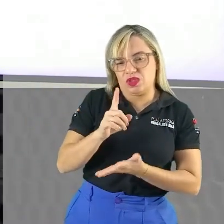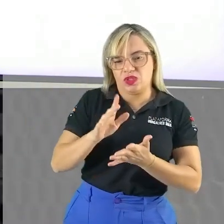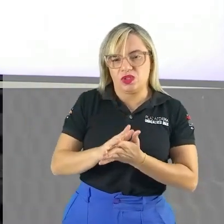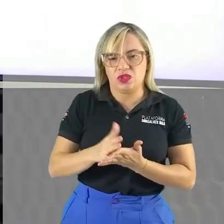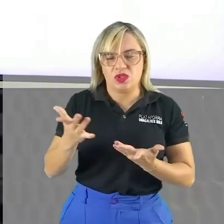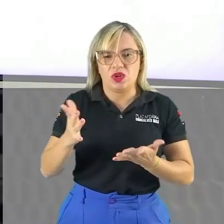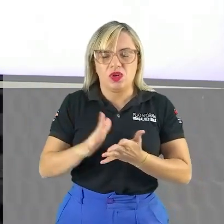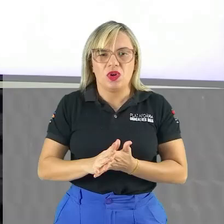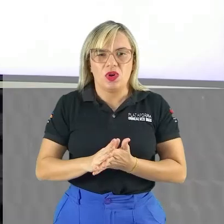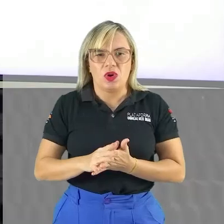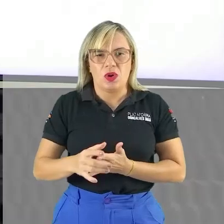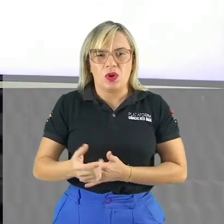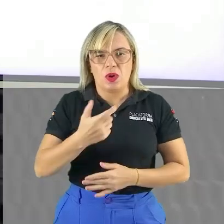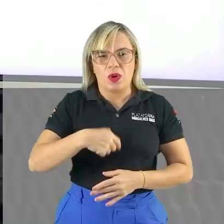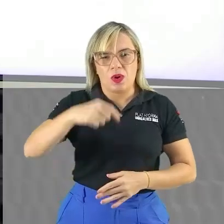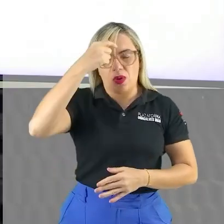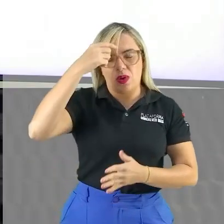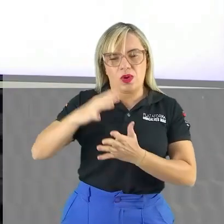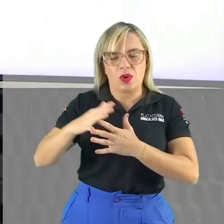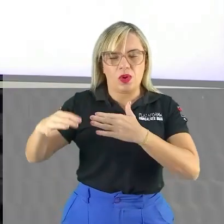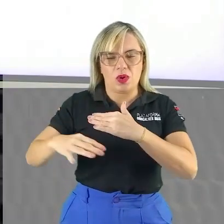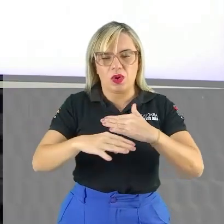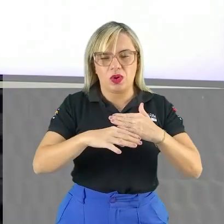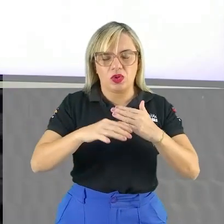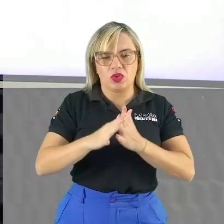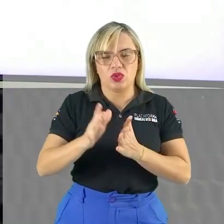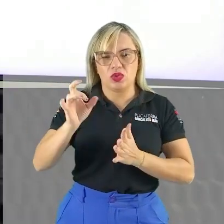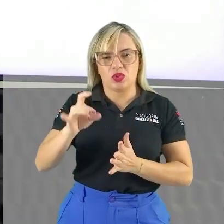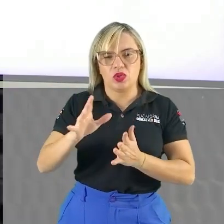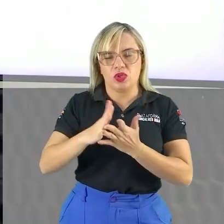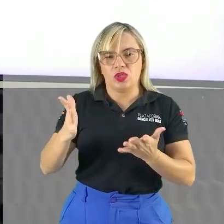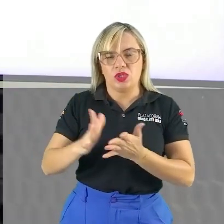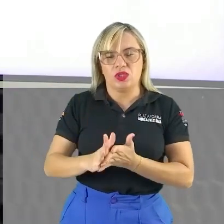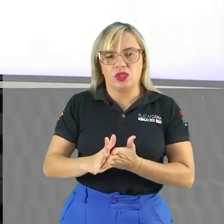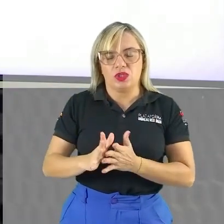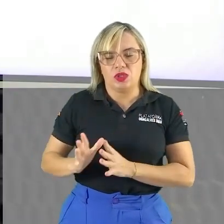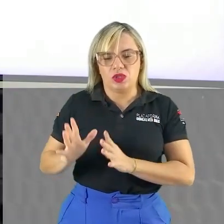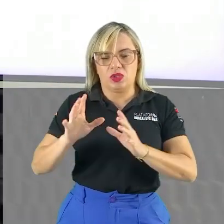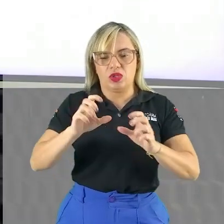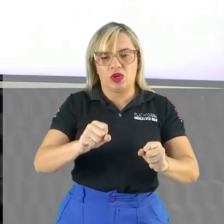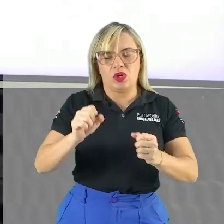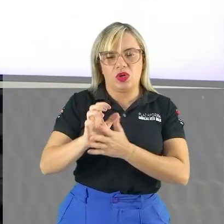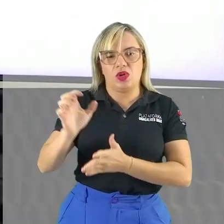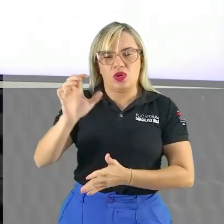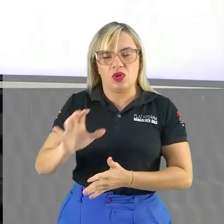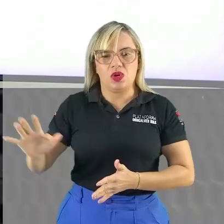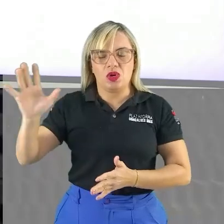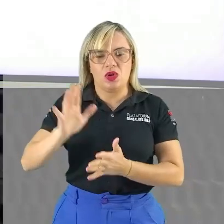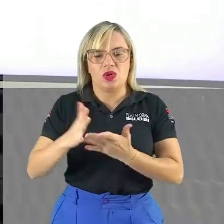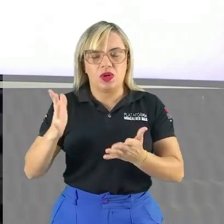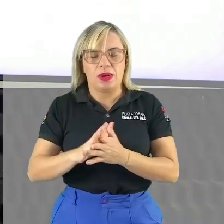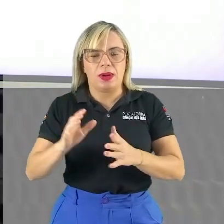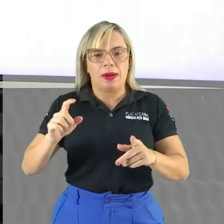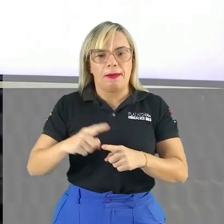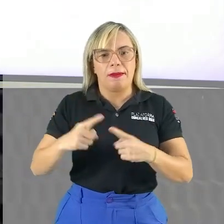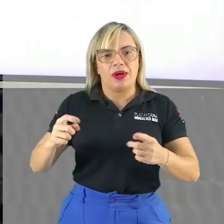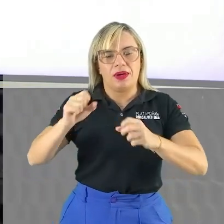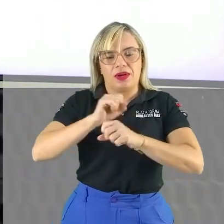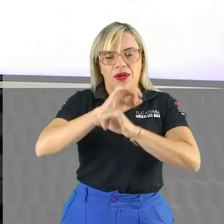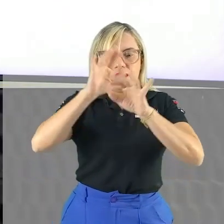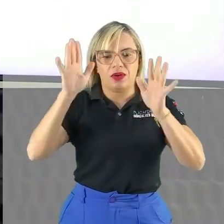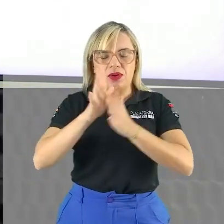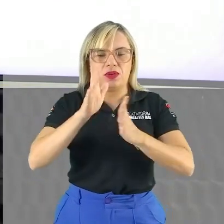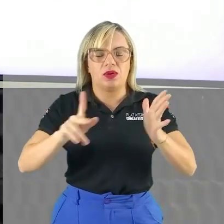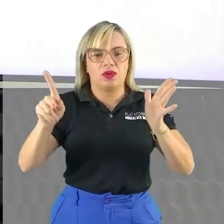presa no olhar, né, dos conquistadores, dos europeus, mas fique, claro, também a partir do